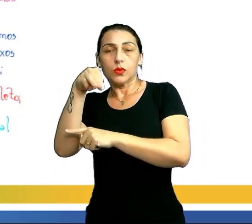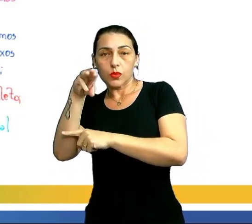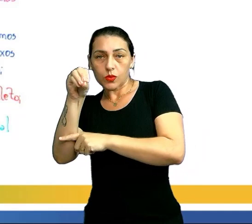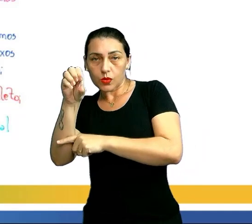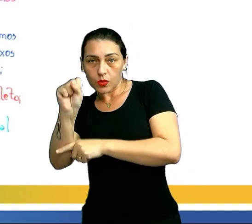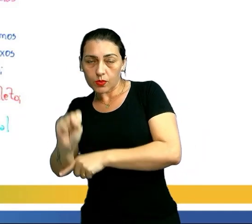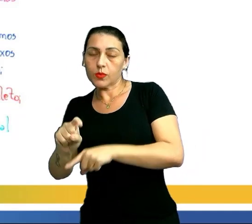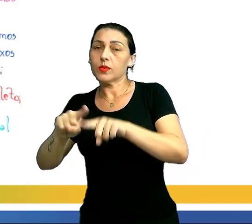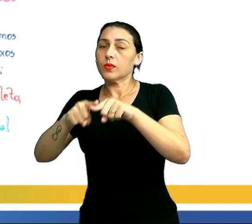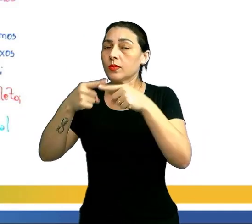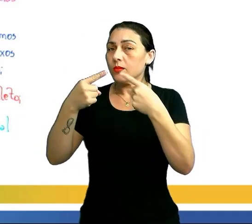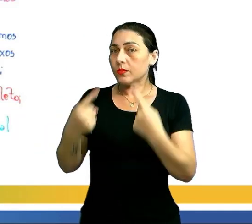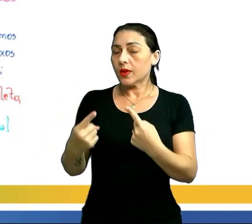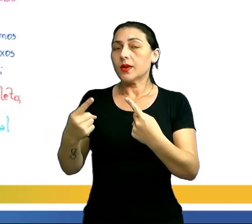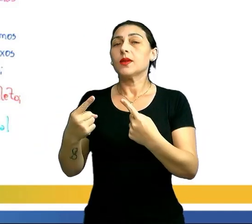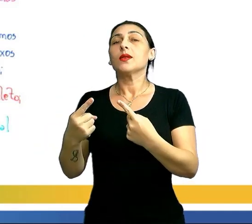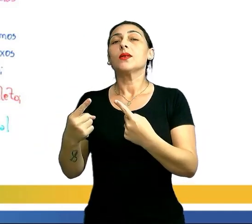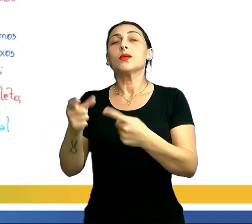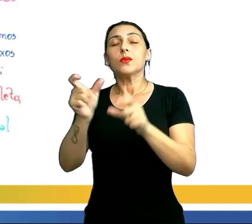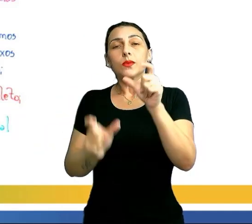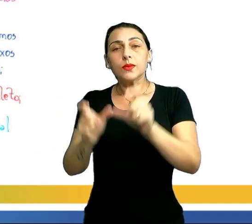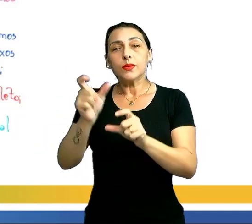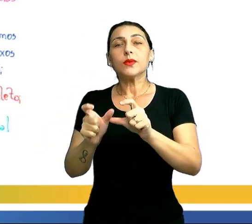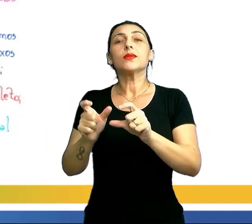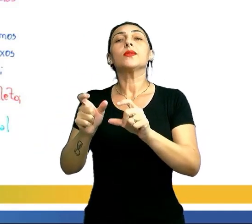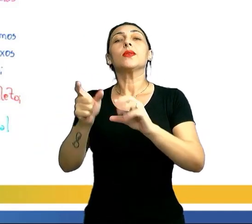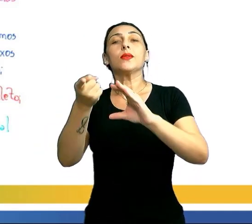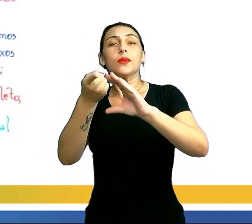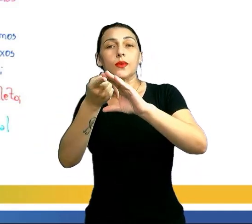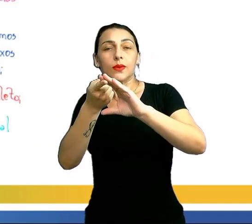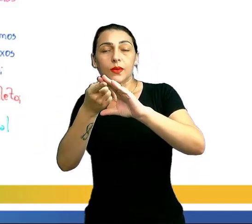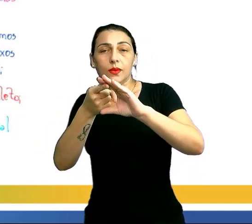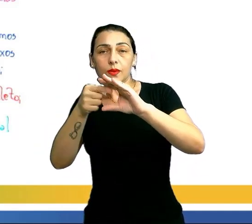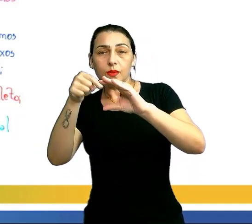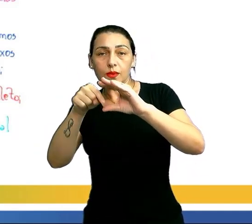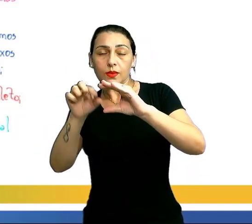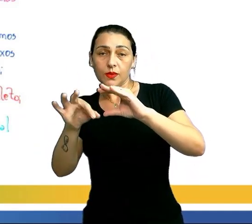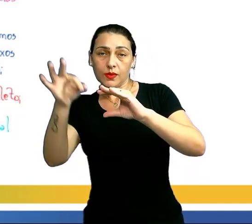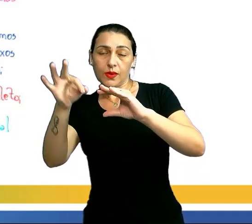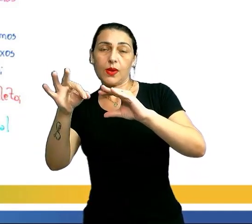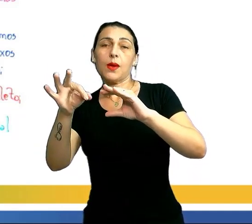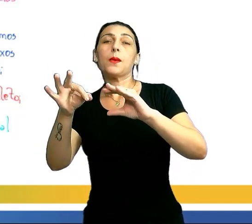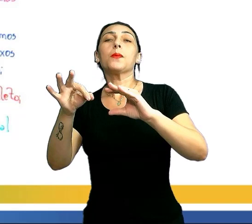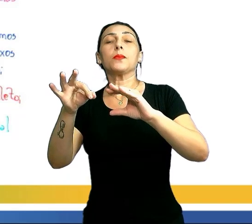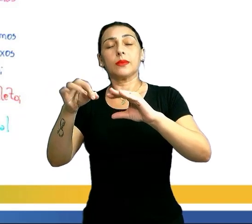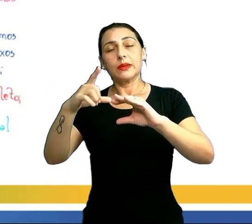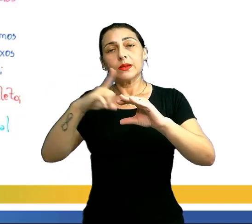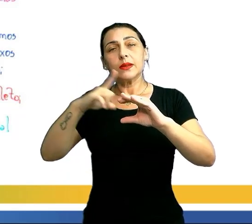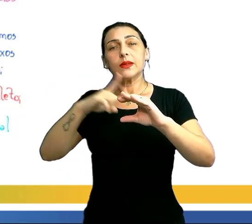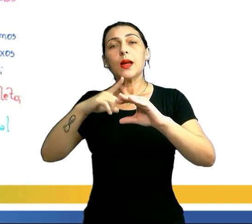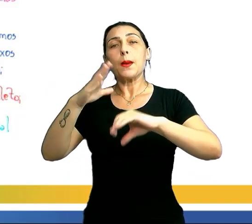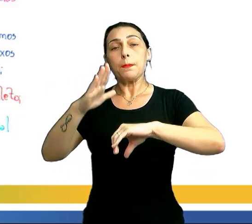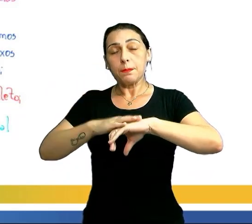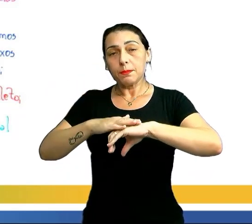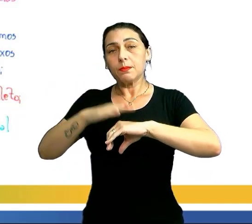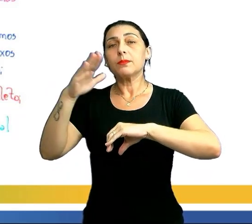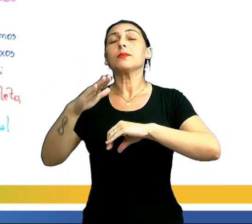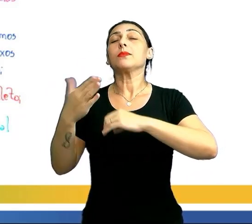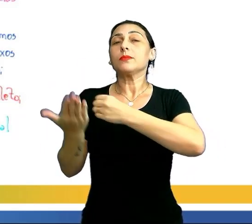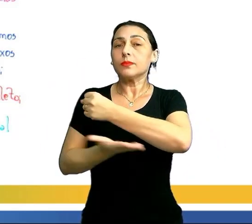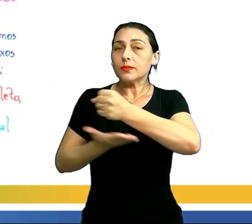os ribossomos dos seres eucariontes, eles são mais complexos que os dos seres